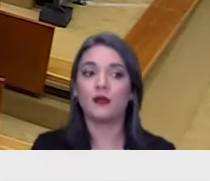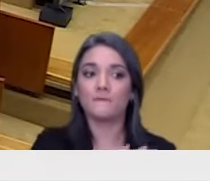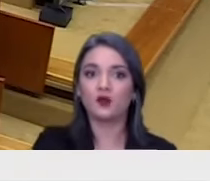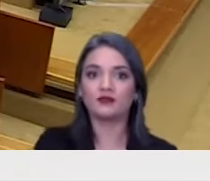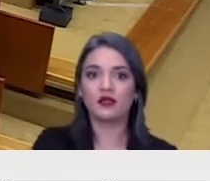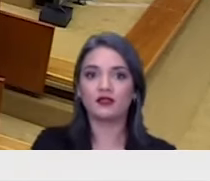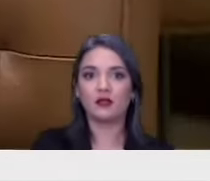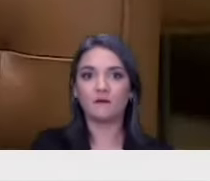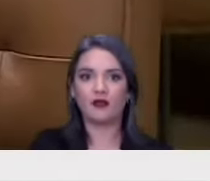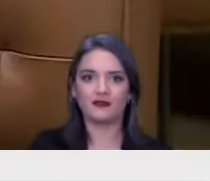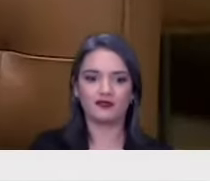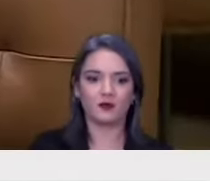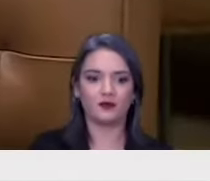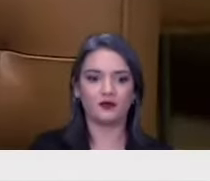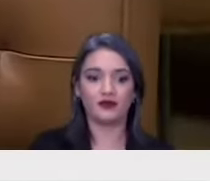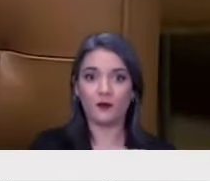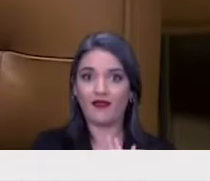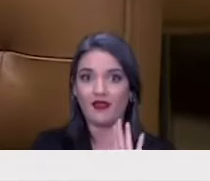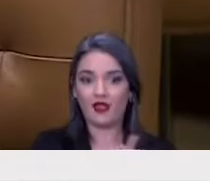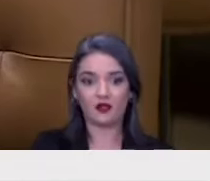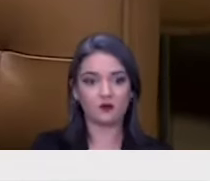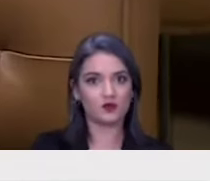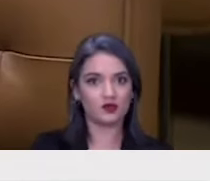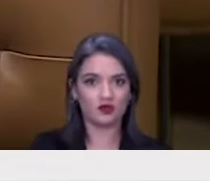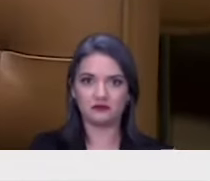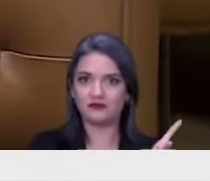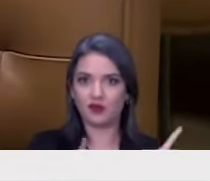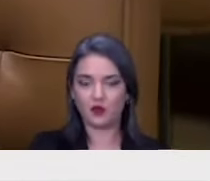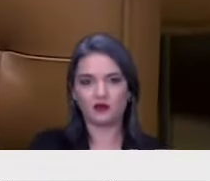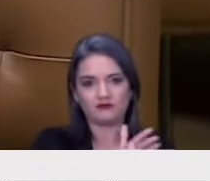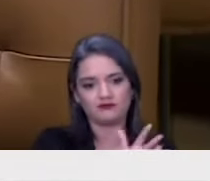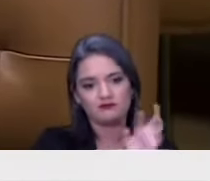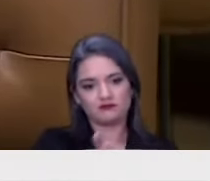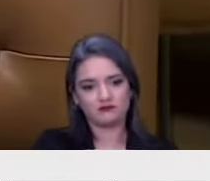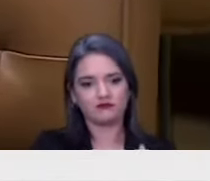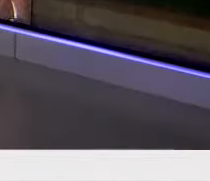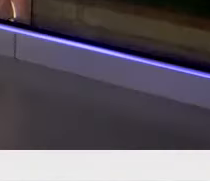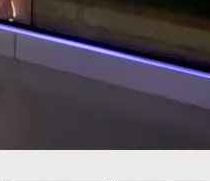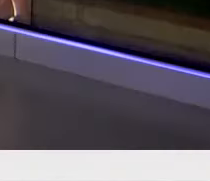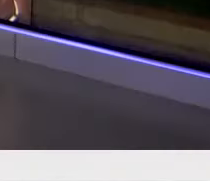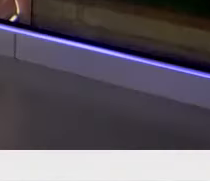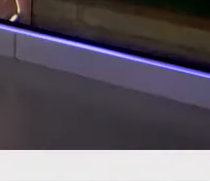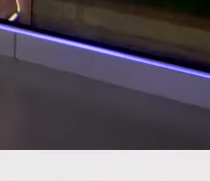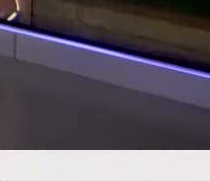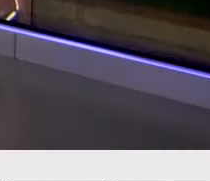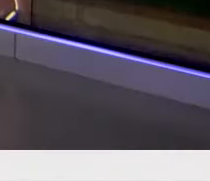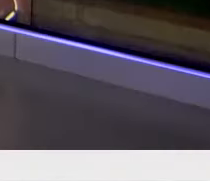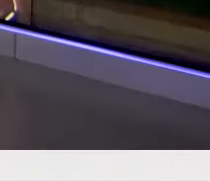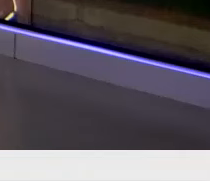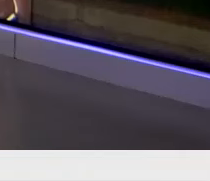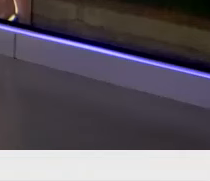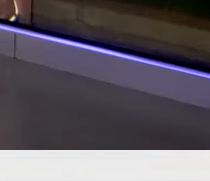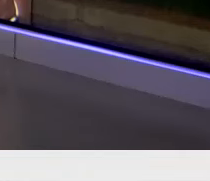partir de um voto conjunto dos ministros Edson Fachin e Gilmar Mendes. Eu volto com você. Obrigado mais uma vez